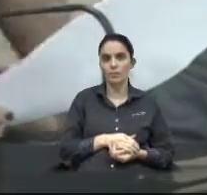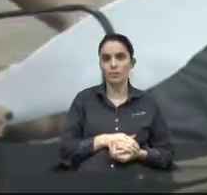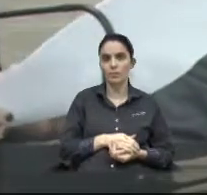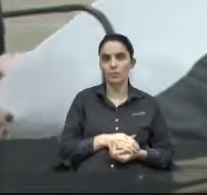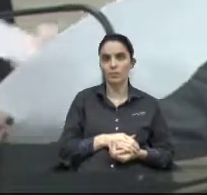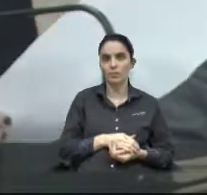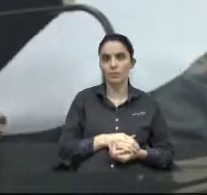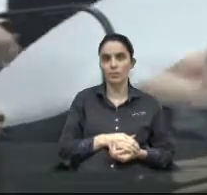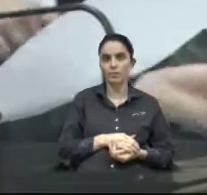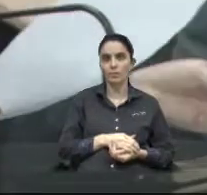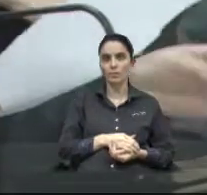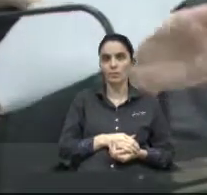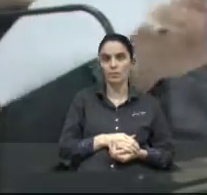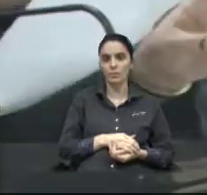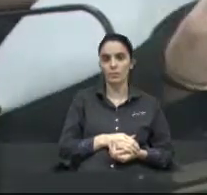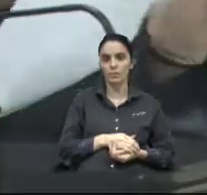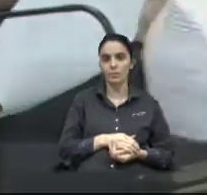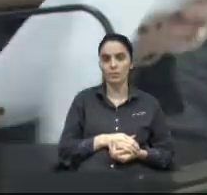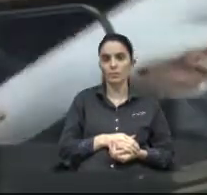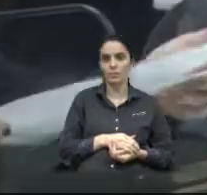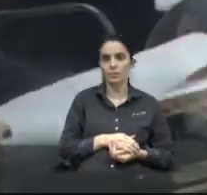Moraes Pontes, desculpa,